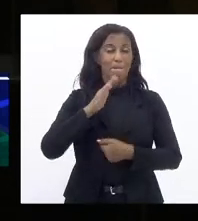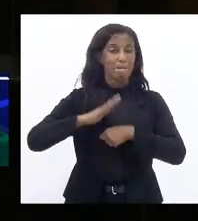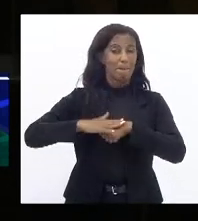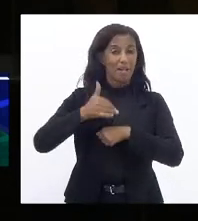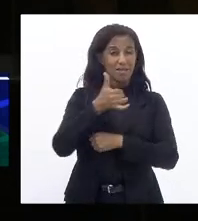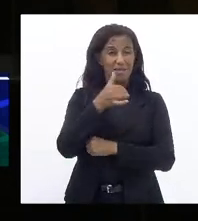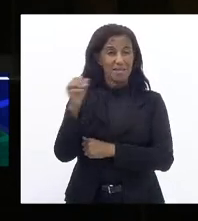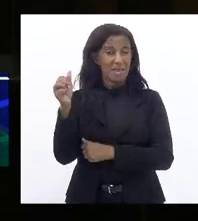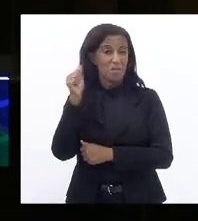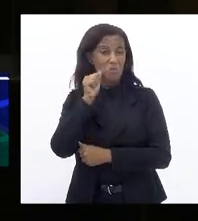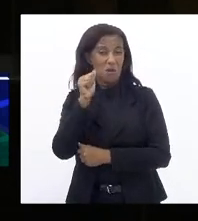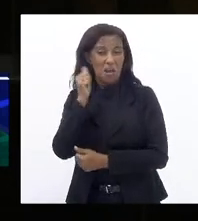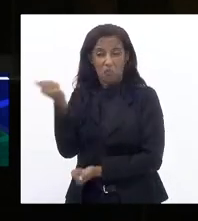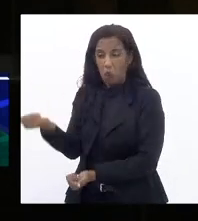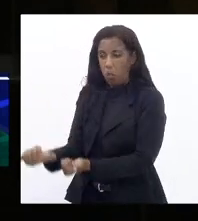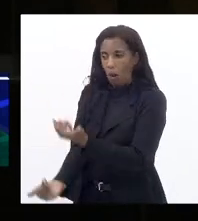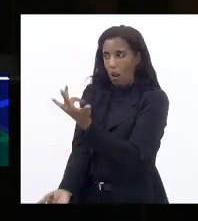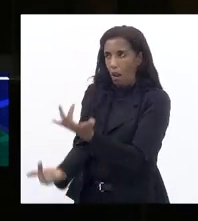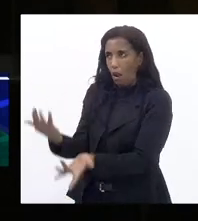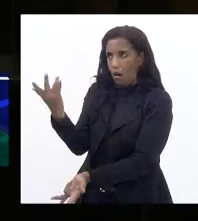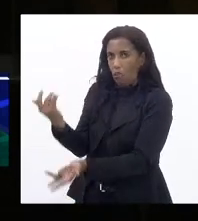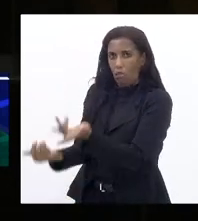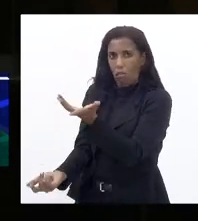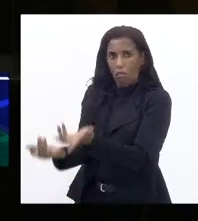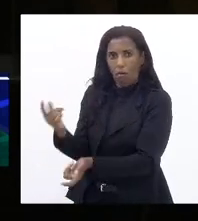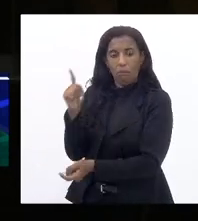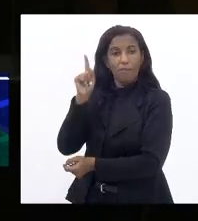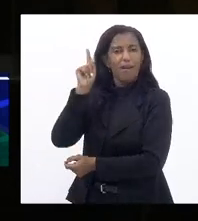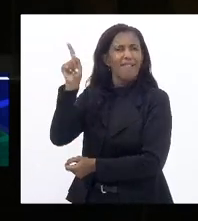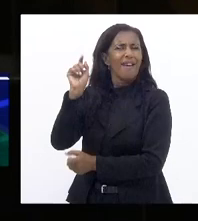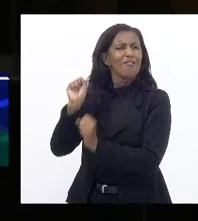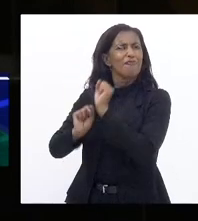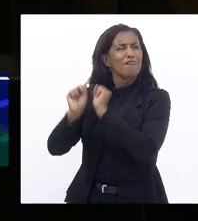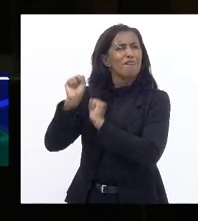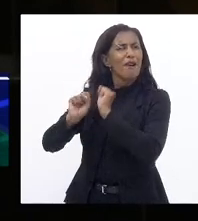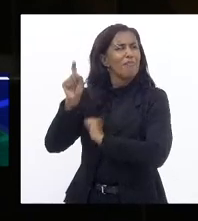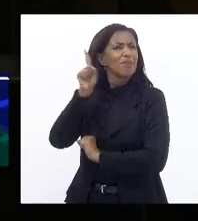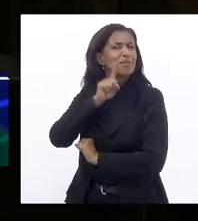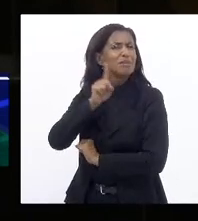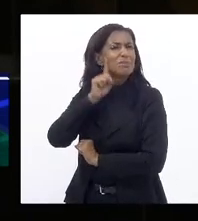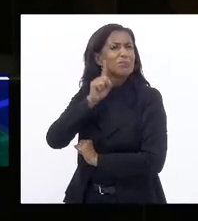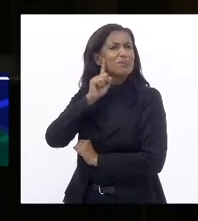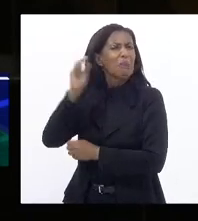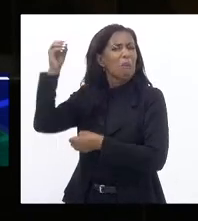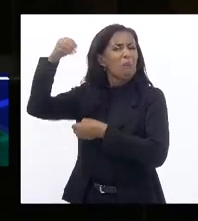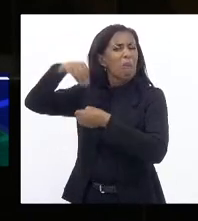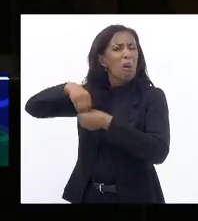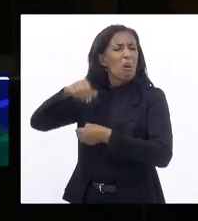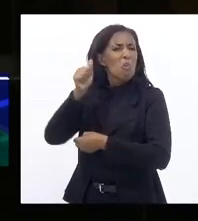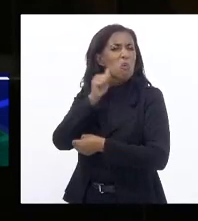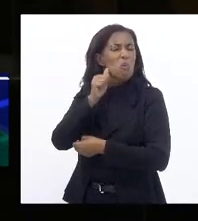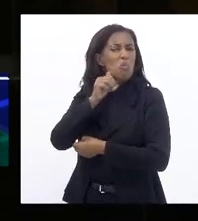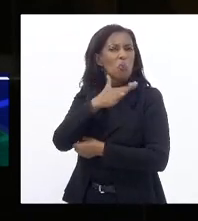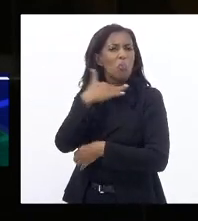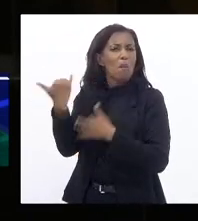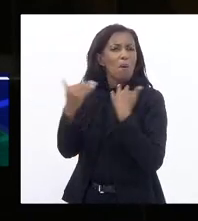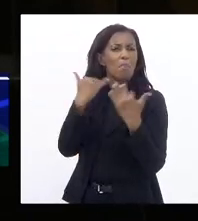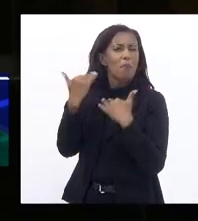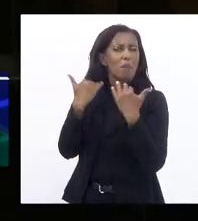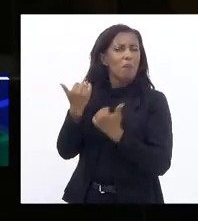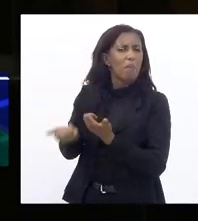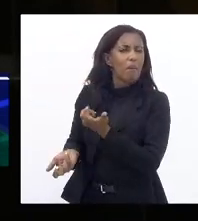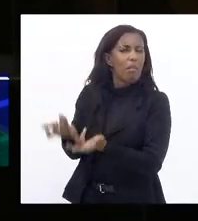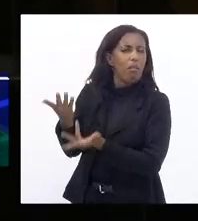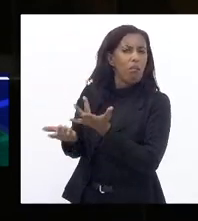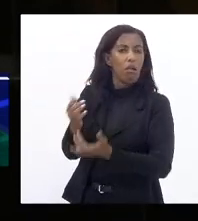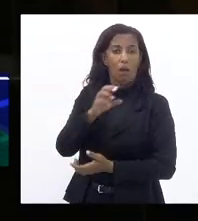mulheres foram queimadas vivas naquela fábrica, né, nos Estados Unidos, onde a ONU estabeleceu esse dia